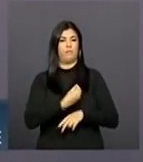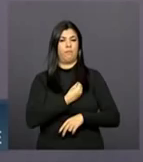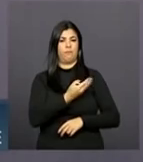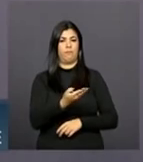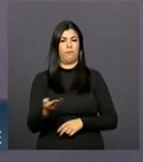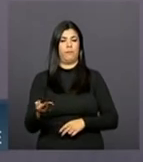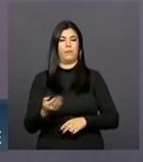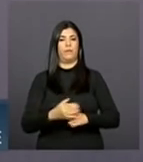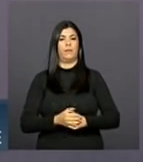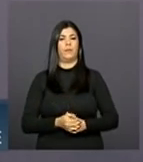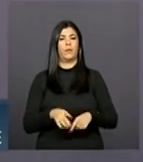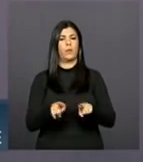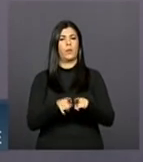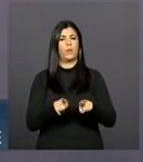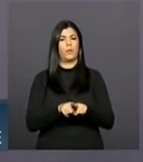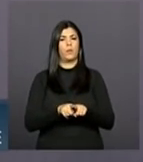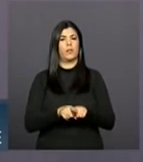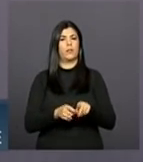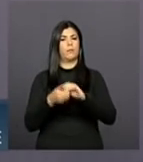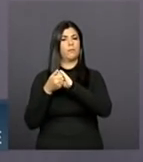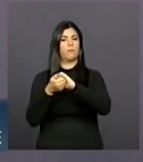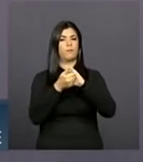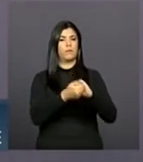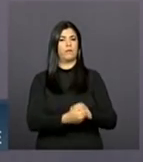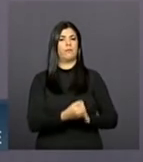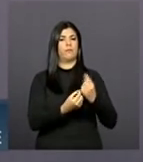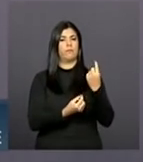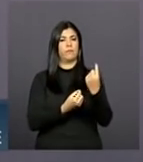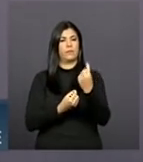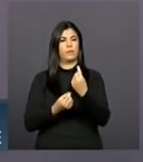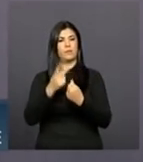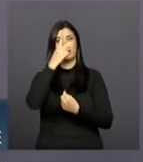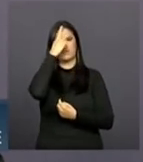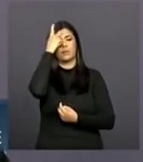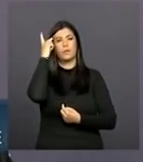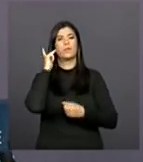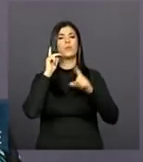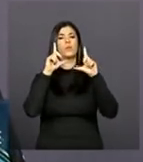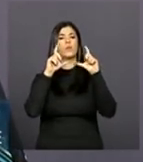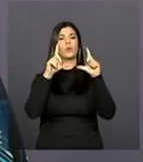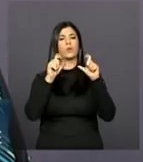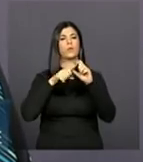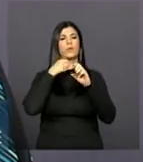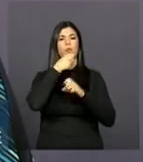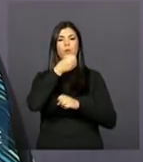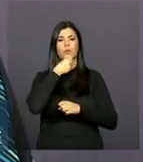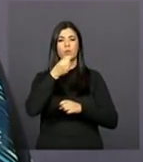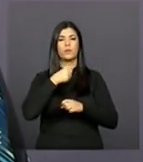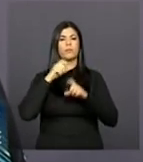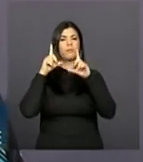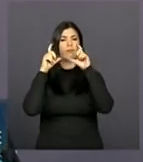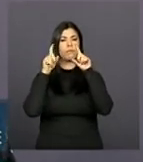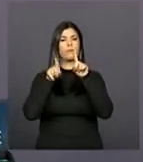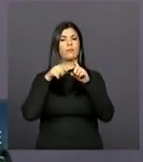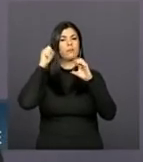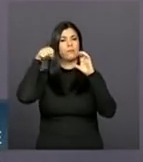aquies cumprimentar as senhoras e os senhores jornalistas fotógrafos e cinegrafistas